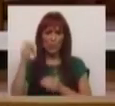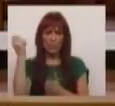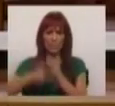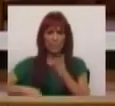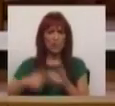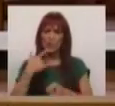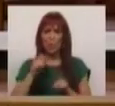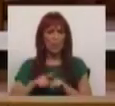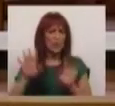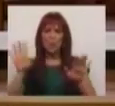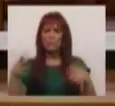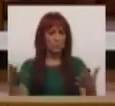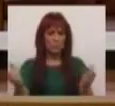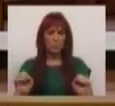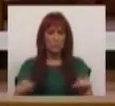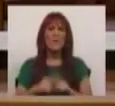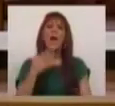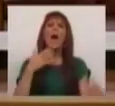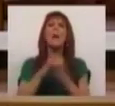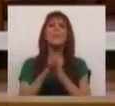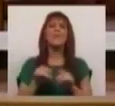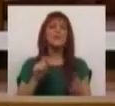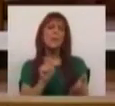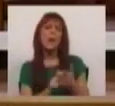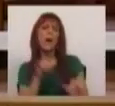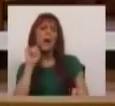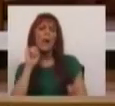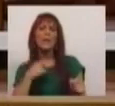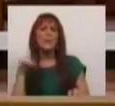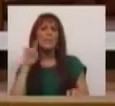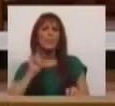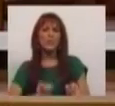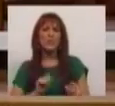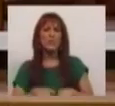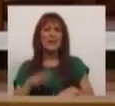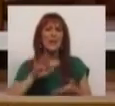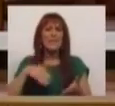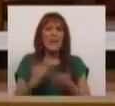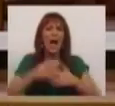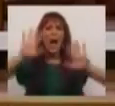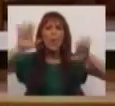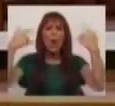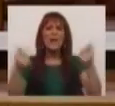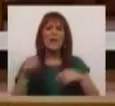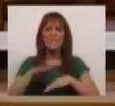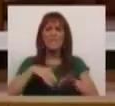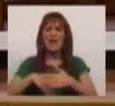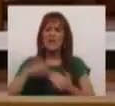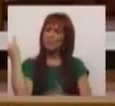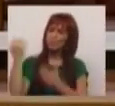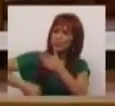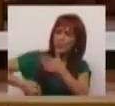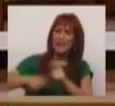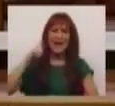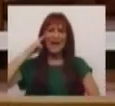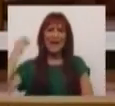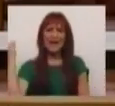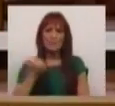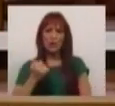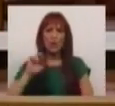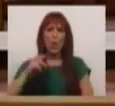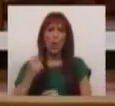pode ser, por qualquer modo, utilizada como indício ou elemento relevante para efeitos de qualquer procedimento tributário,